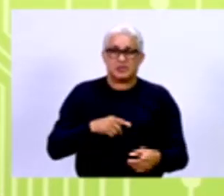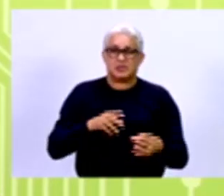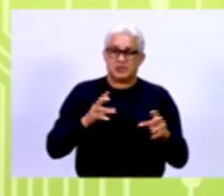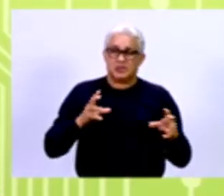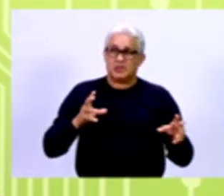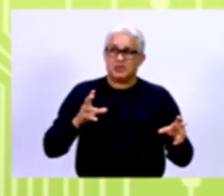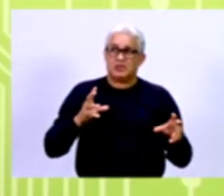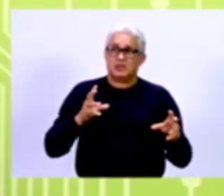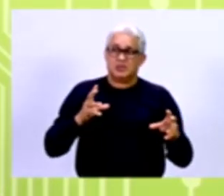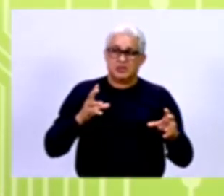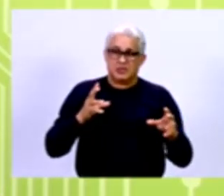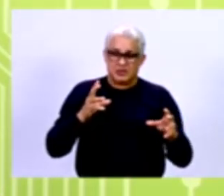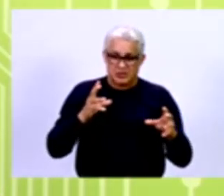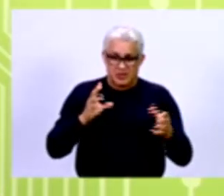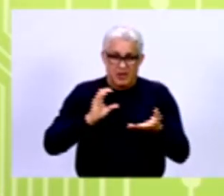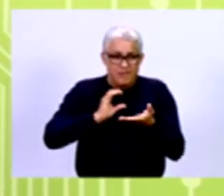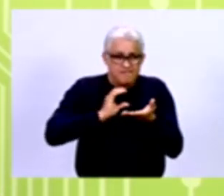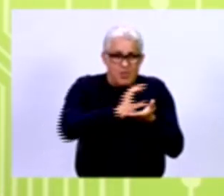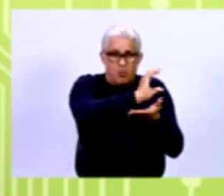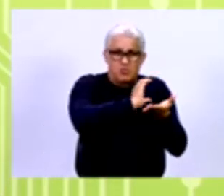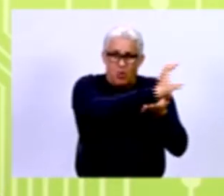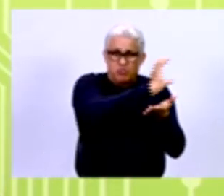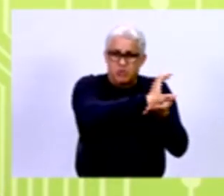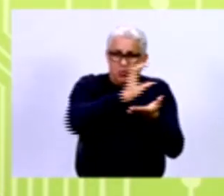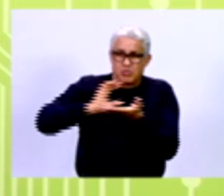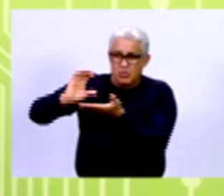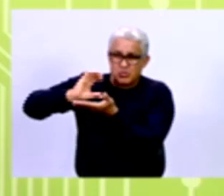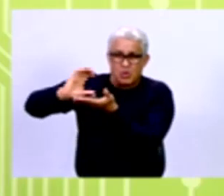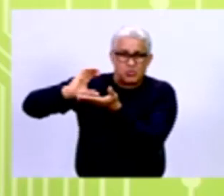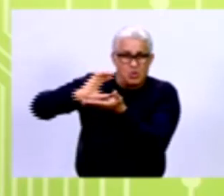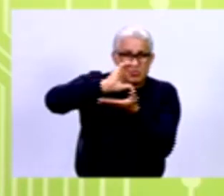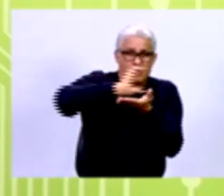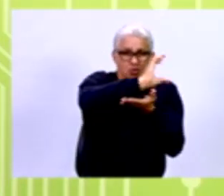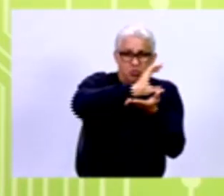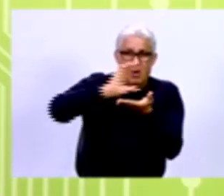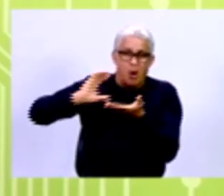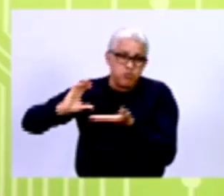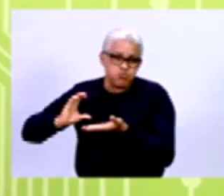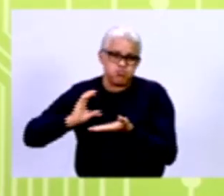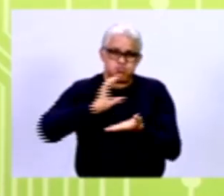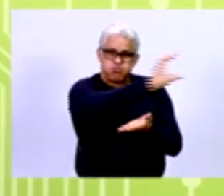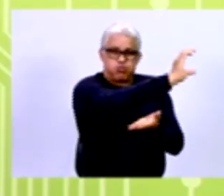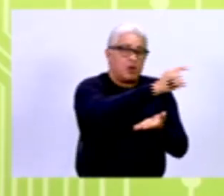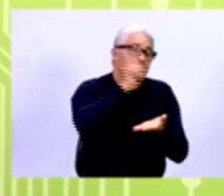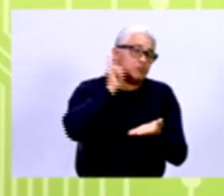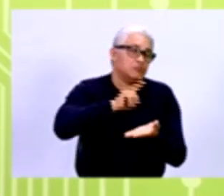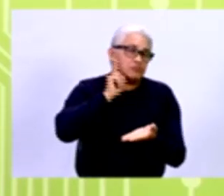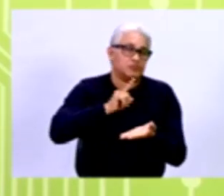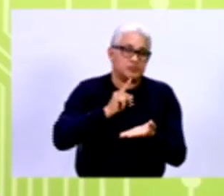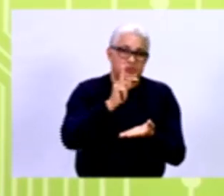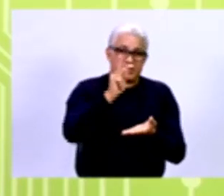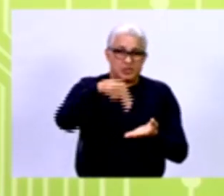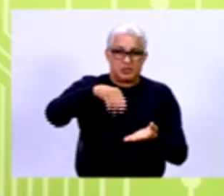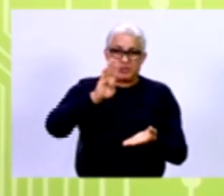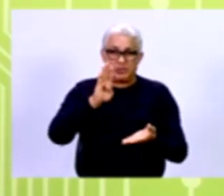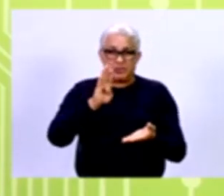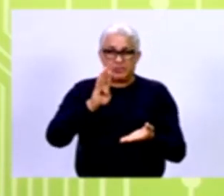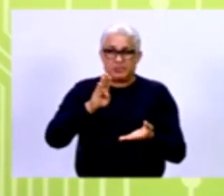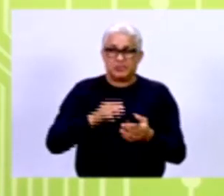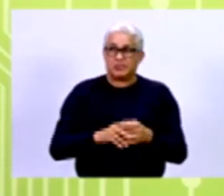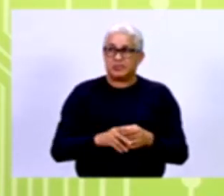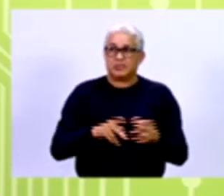eles recebem essa remessa de lucro do exterior e faz com que o PNB dele, que é o produto nacional